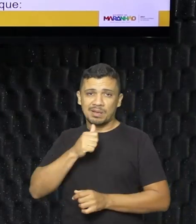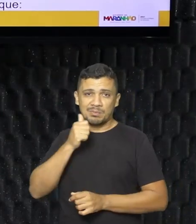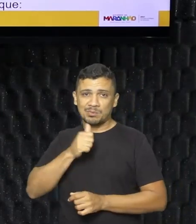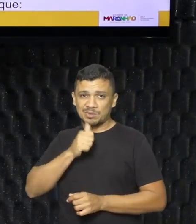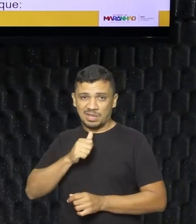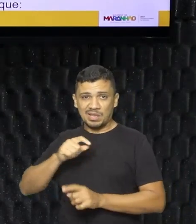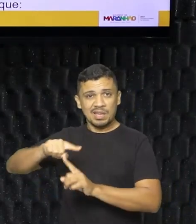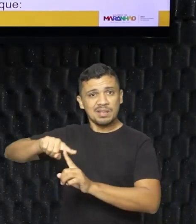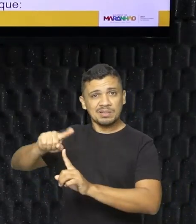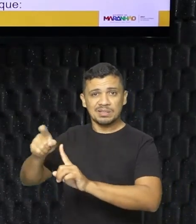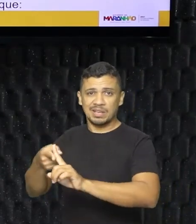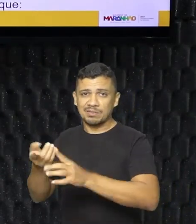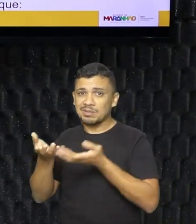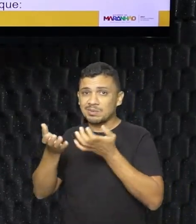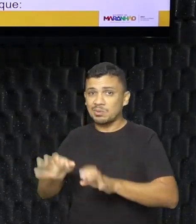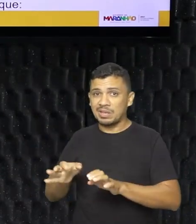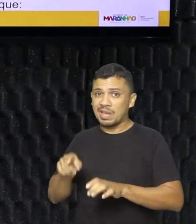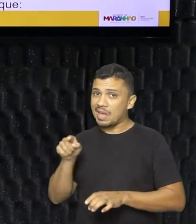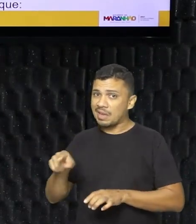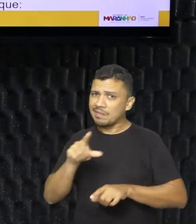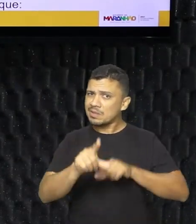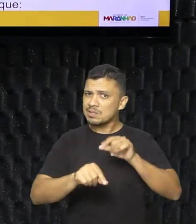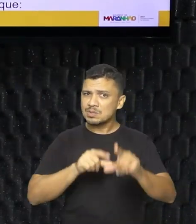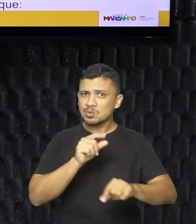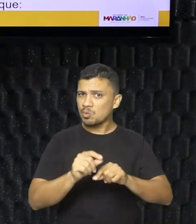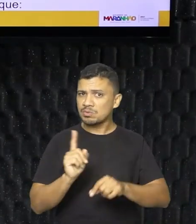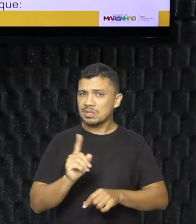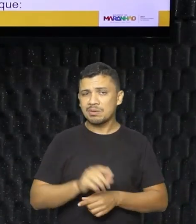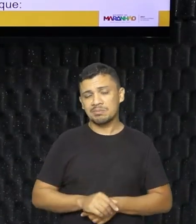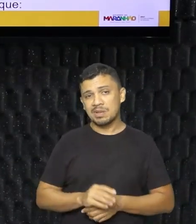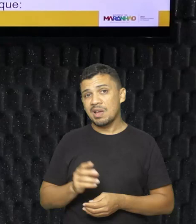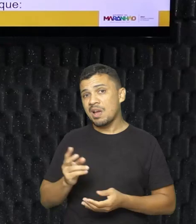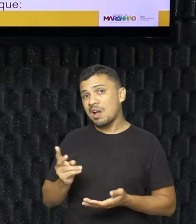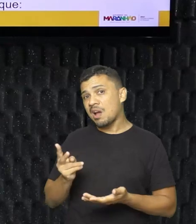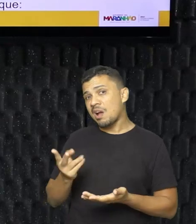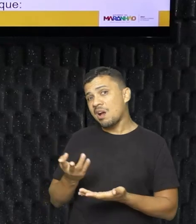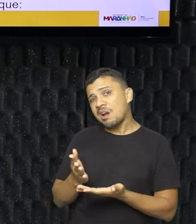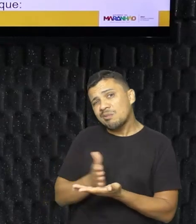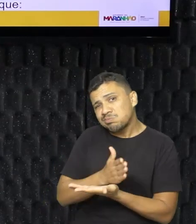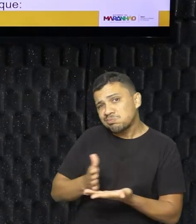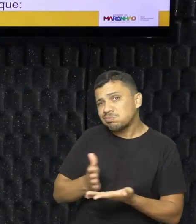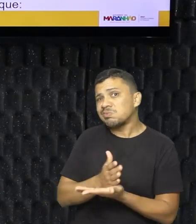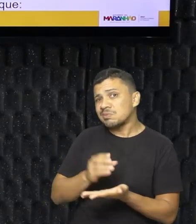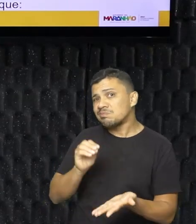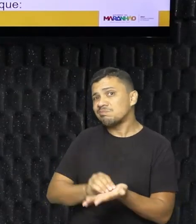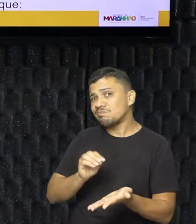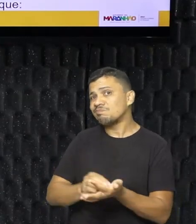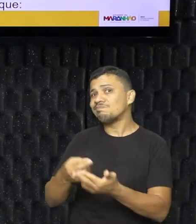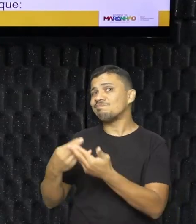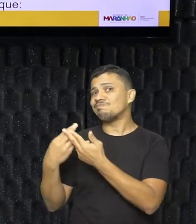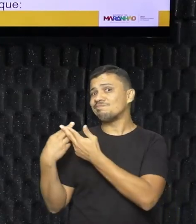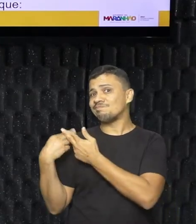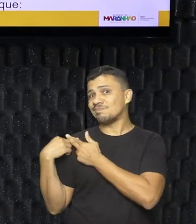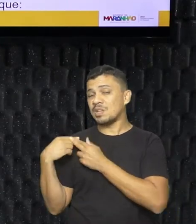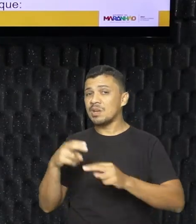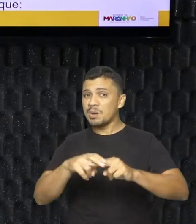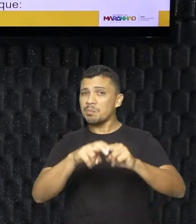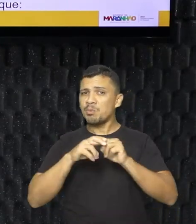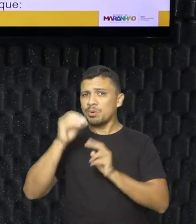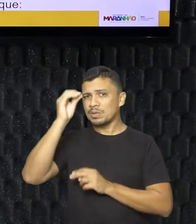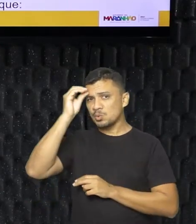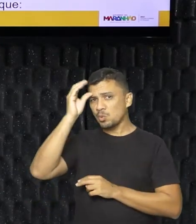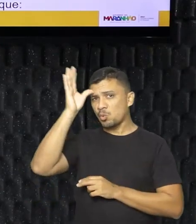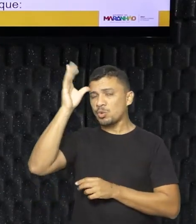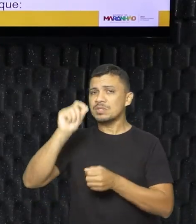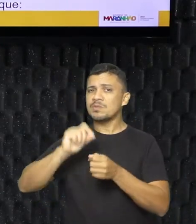indesejada. Não foi uma escolha, mas uma consequência de atos irresponsáveis. Então veja, o conhecimento ele faz com que isso aqui seja alterado.